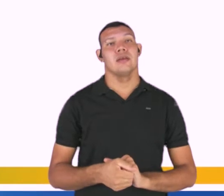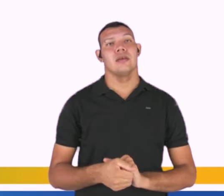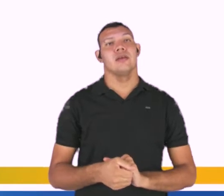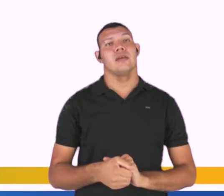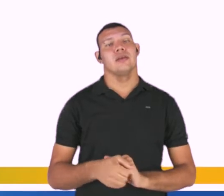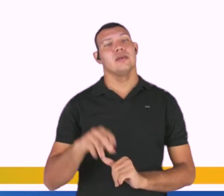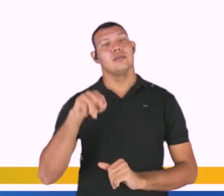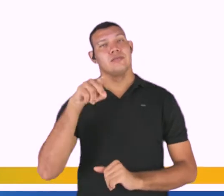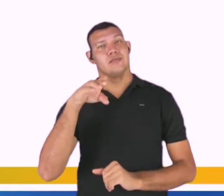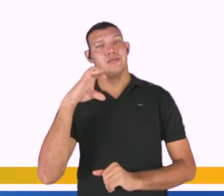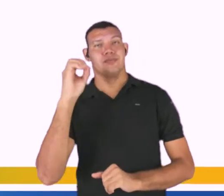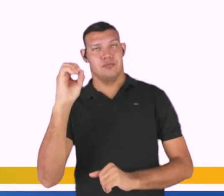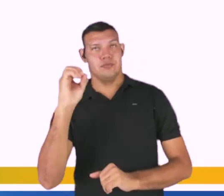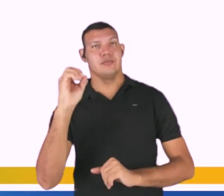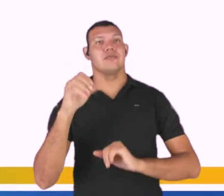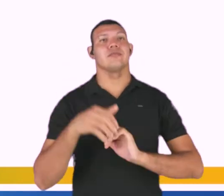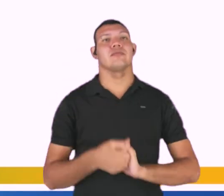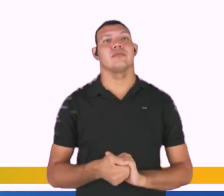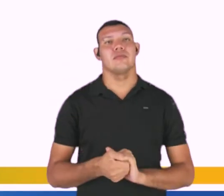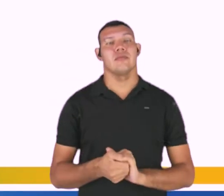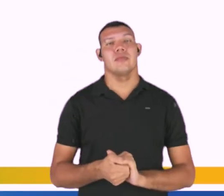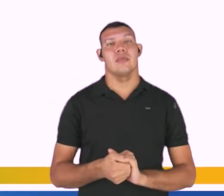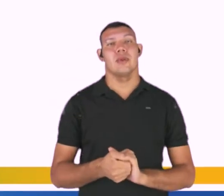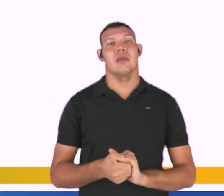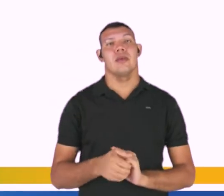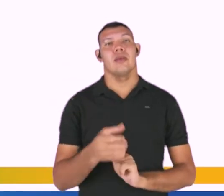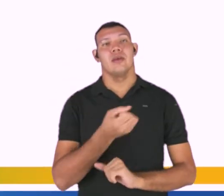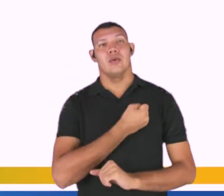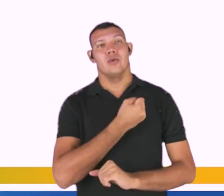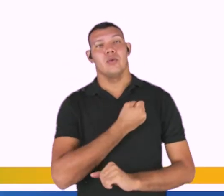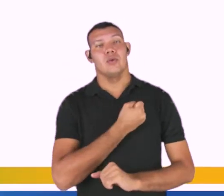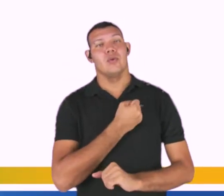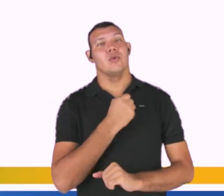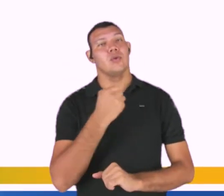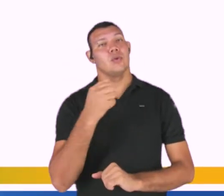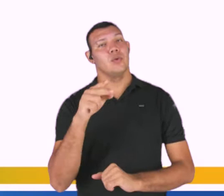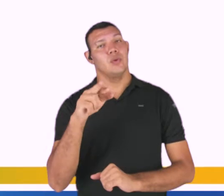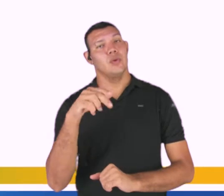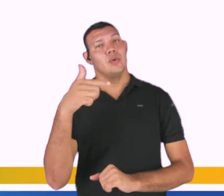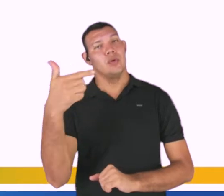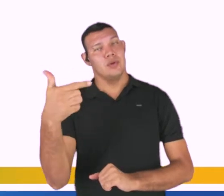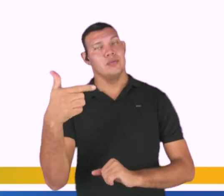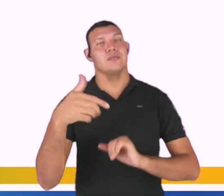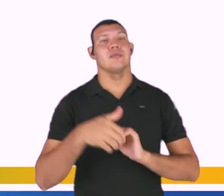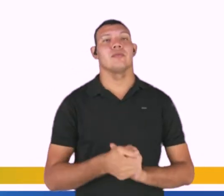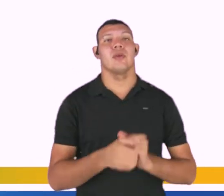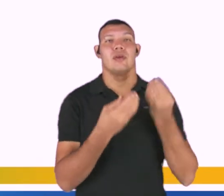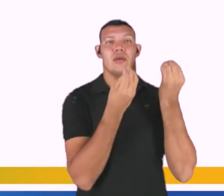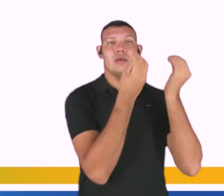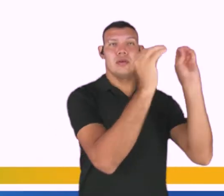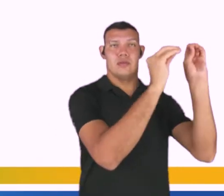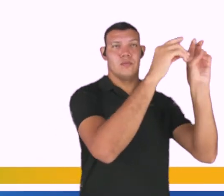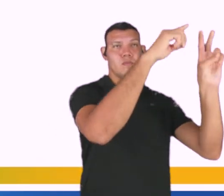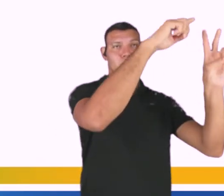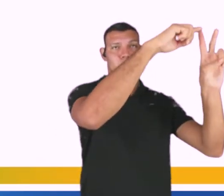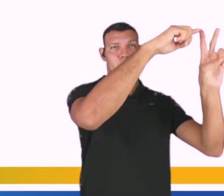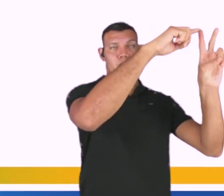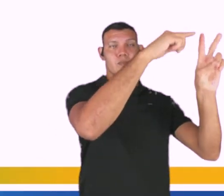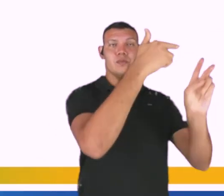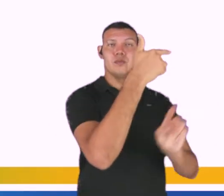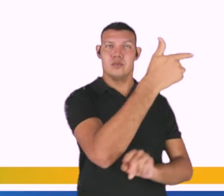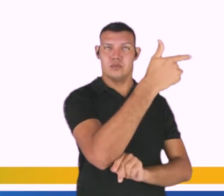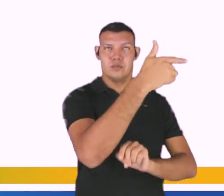igualarmos a esse binômio a 0 o valor de X será igual a 2 E aí nós vamos colocar e o valor de dois